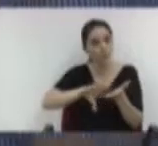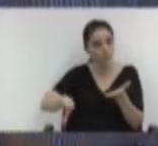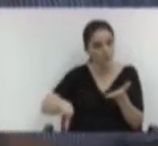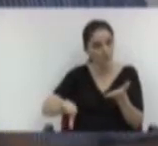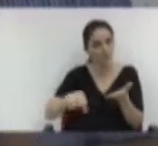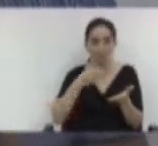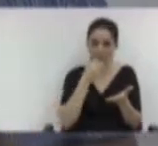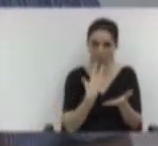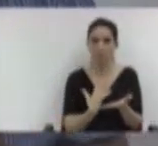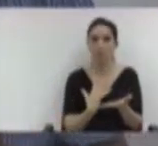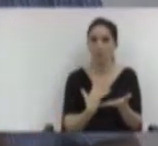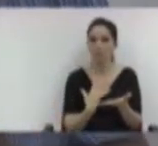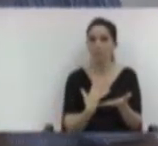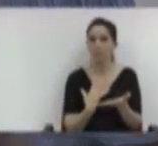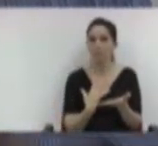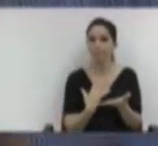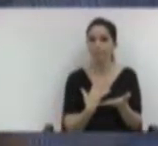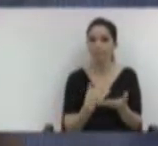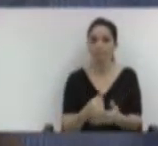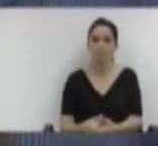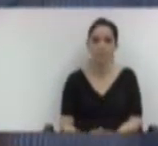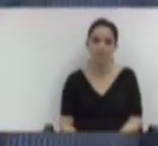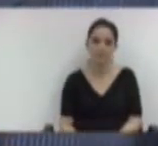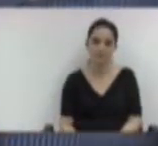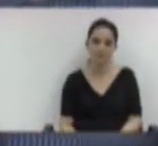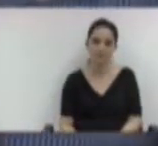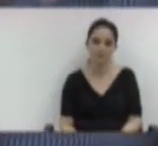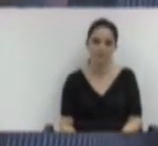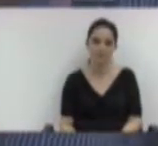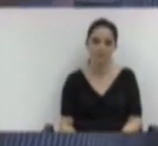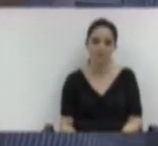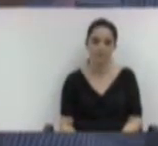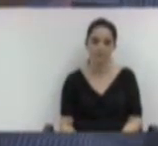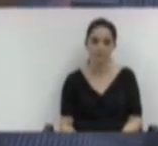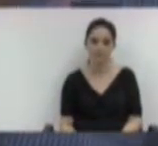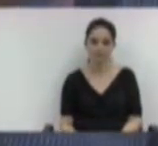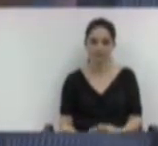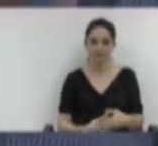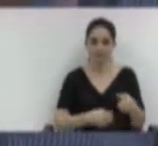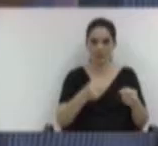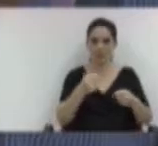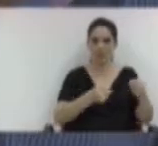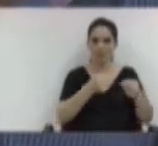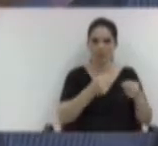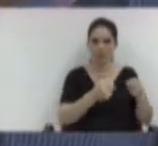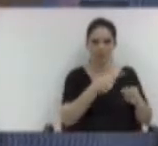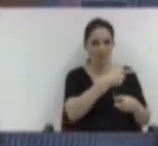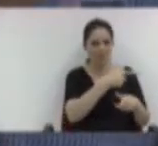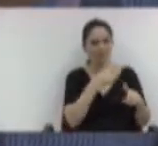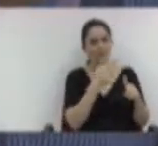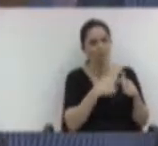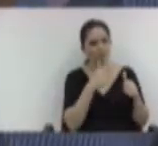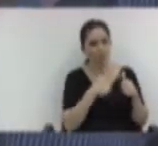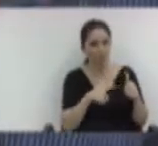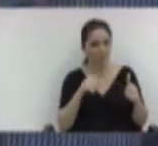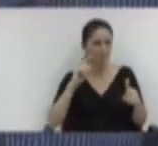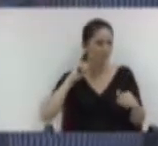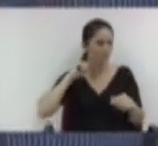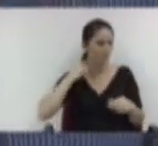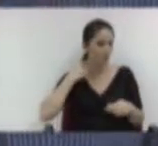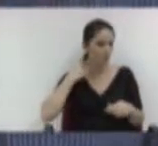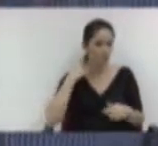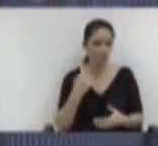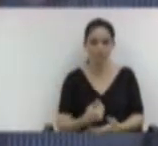veículos que ficavam lá inservíveis, veículos que ficavam lá trazendo transtornos, acumulando